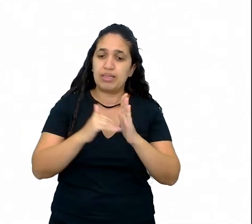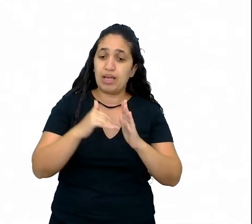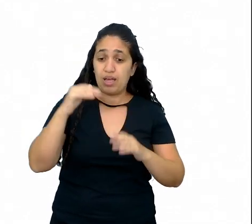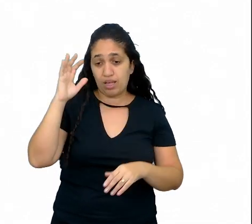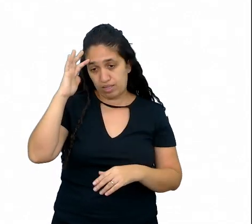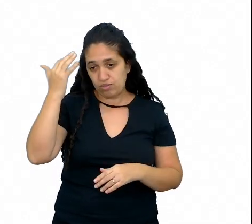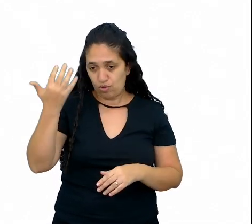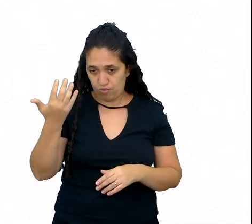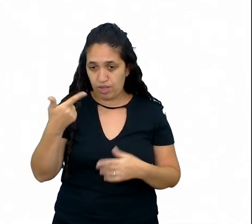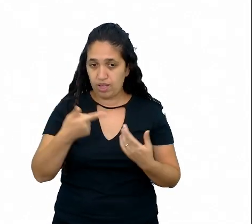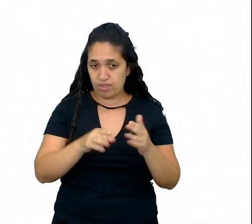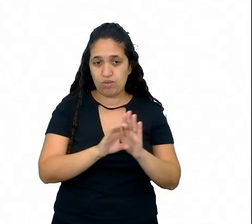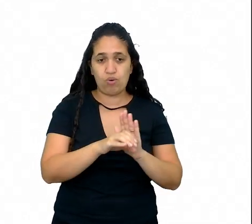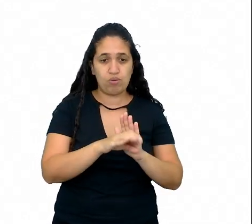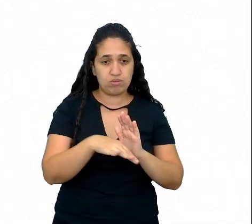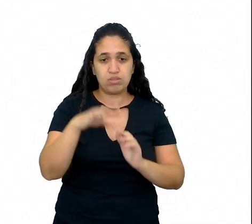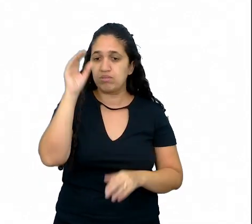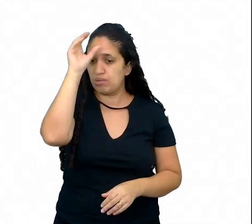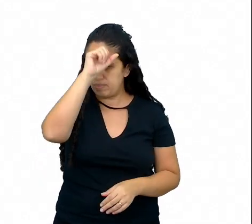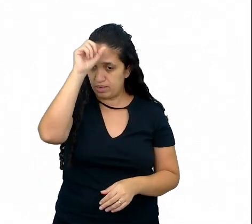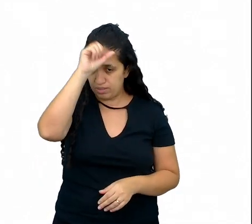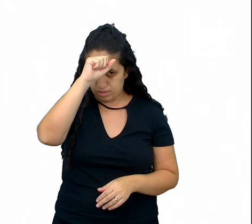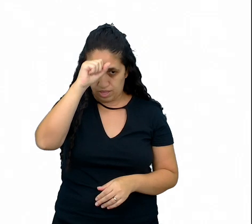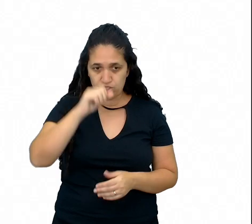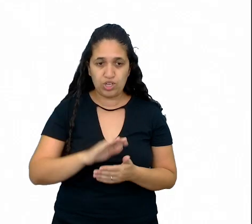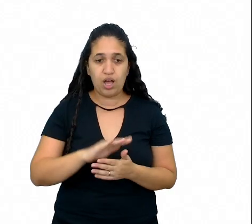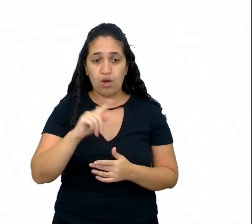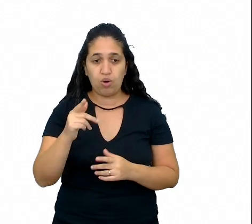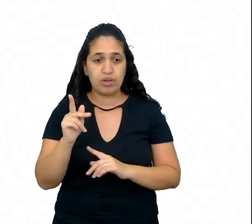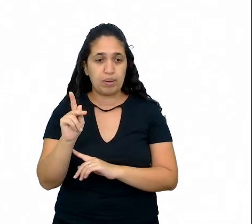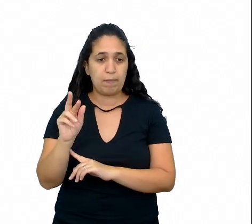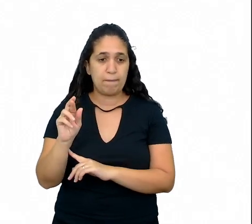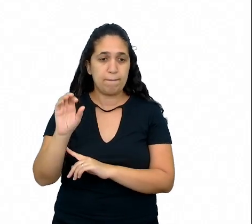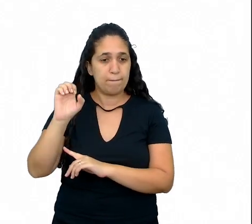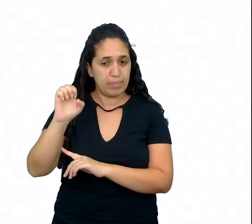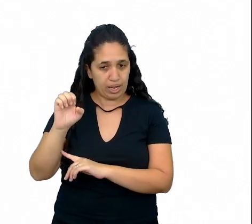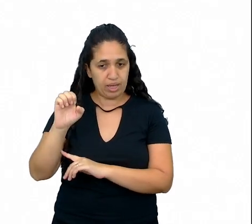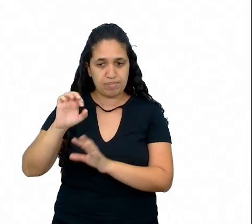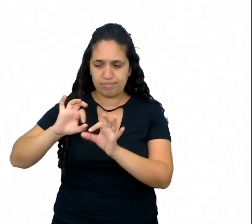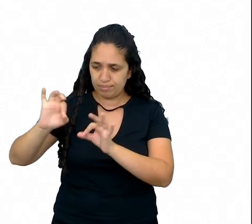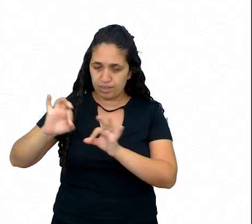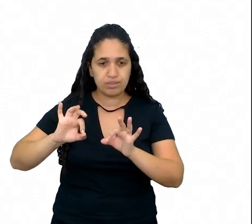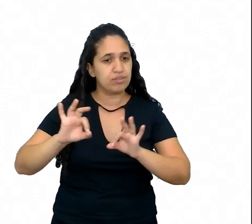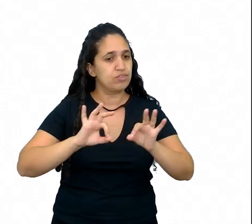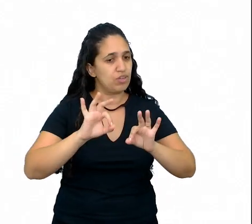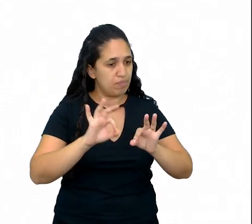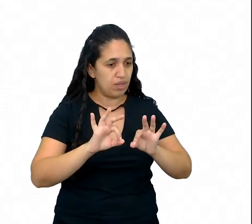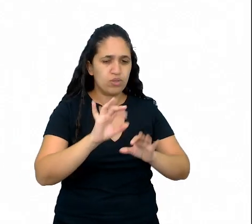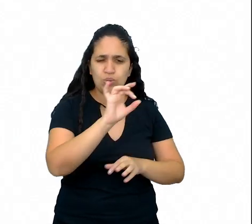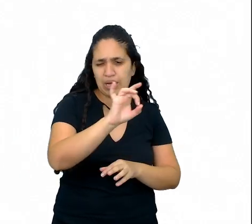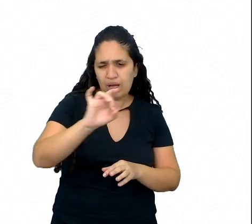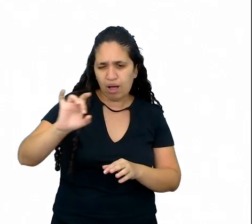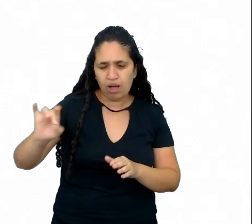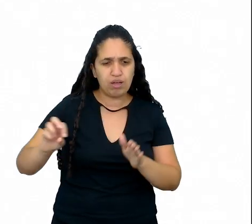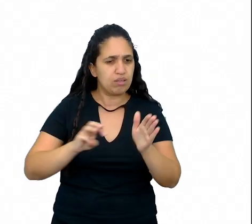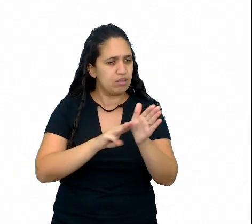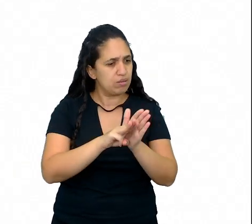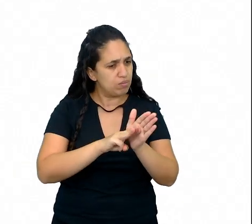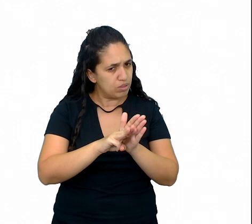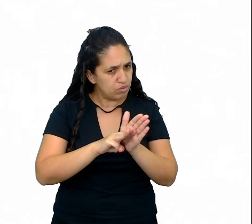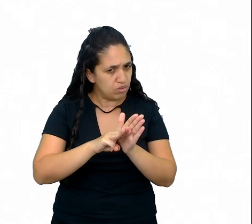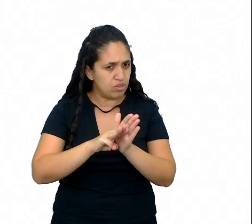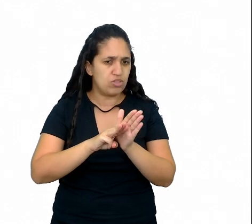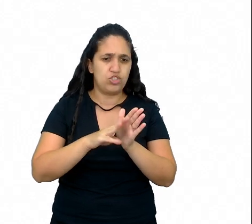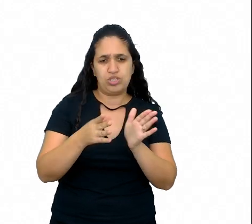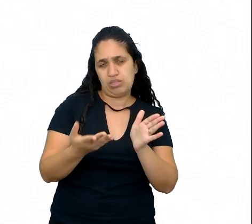é o conceito da aprendizagem, né? O pré-planejamento, né, cada metodologia tem ali os